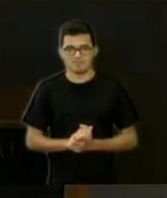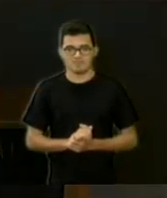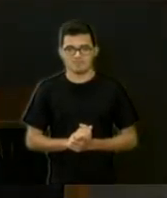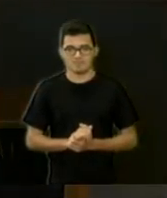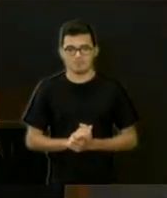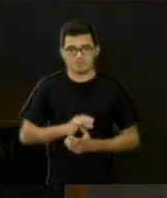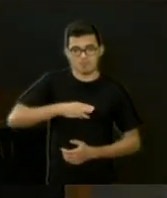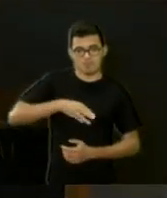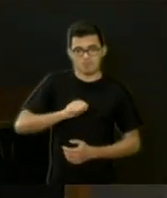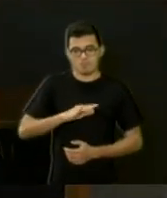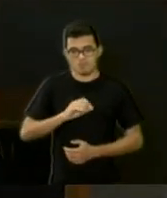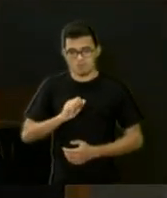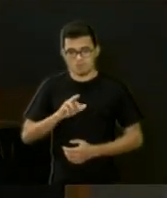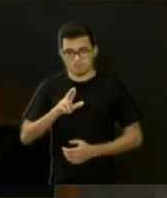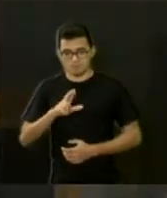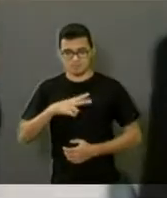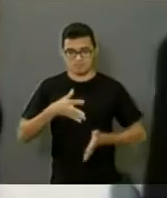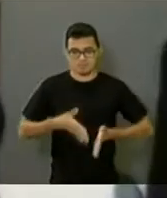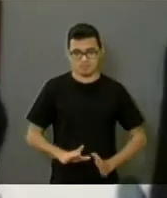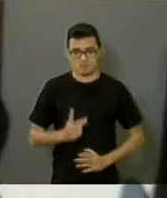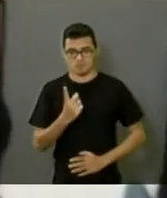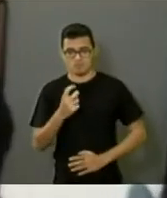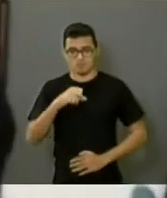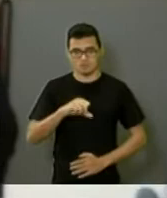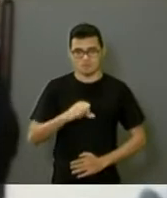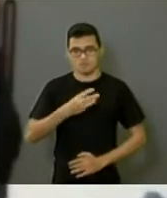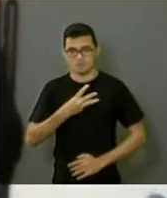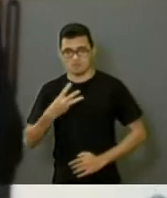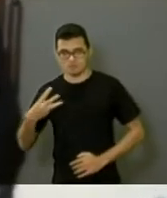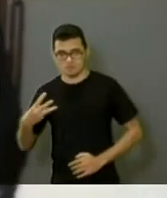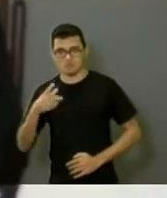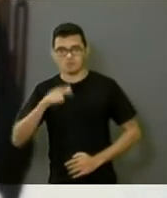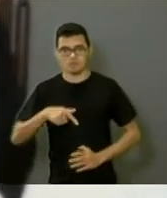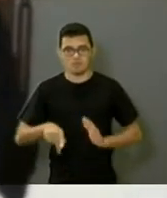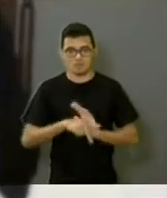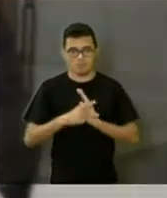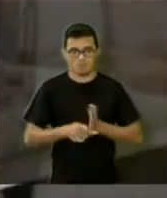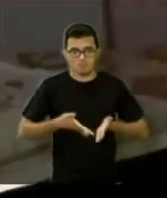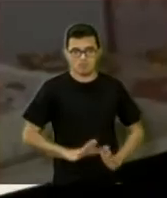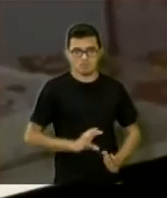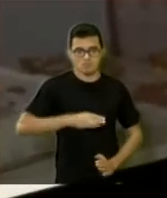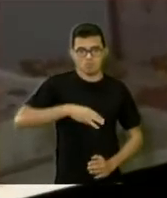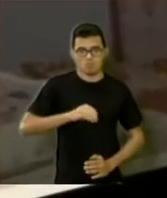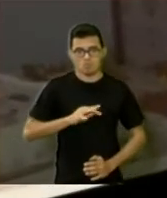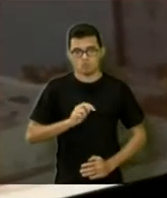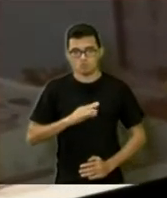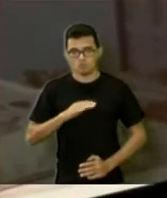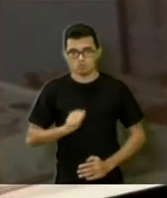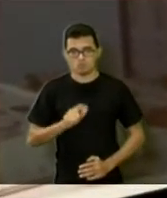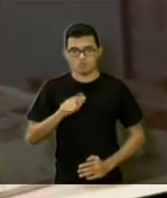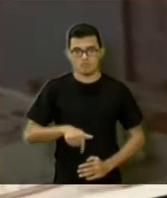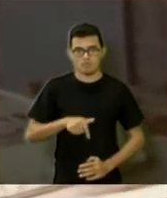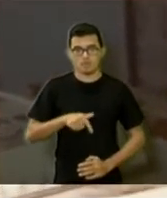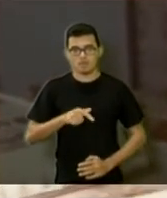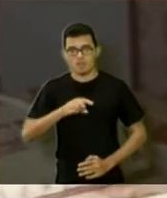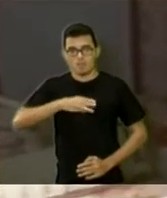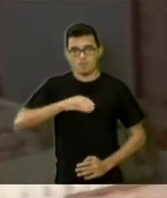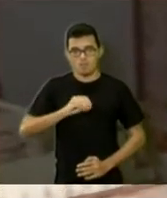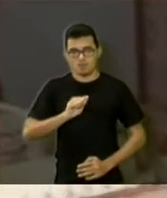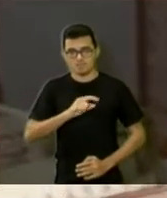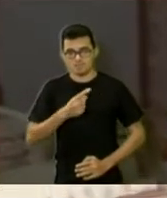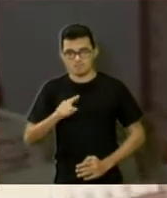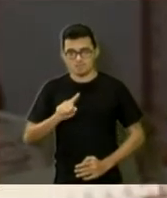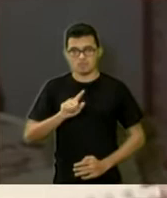Moacir de Freitas nasceu em 1933 e é natural de Motuca. É pai de Moacir, Gustavo e